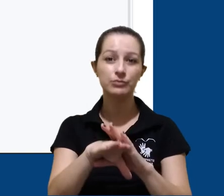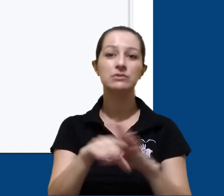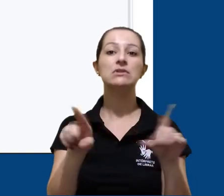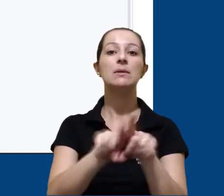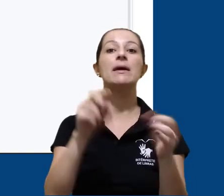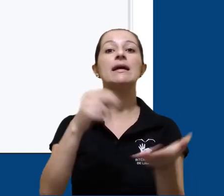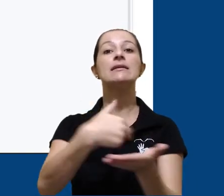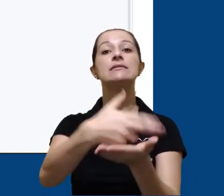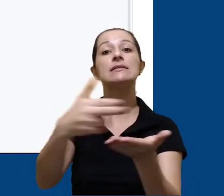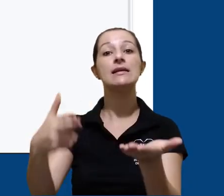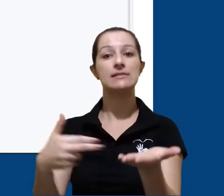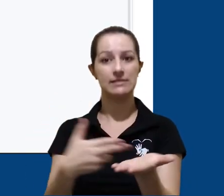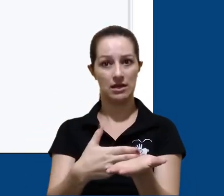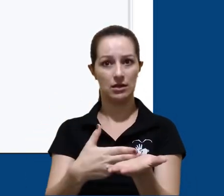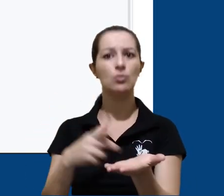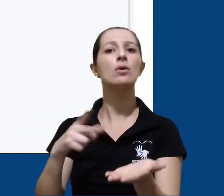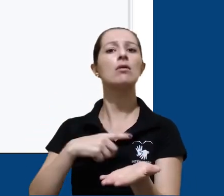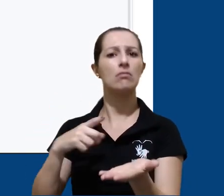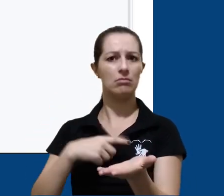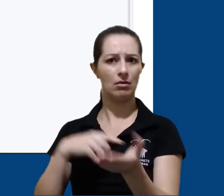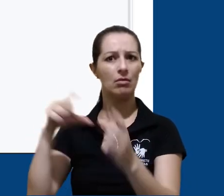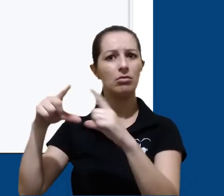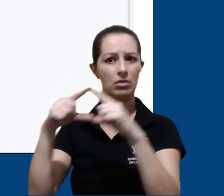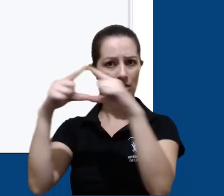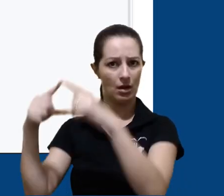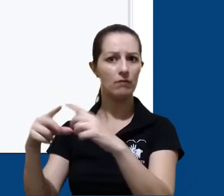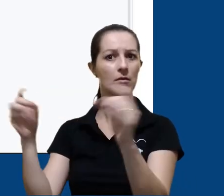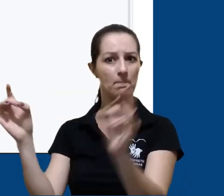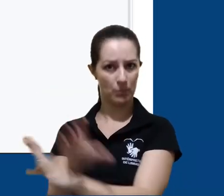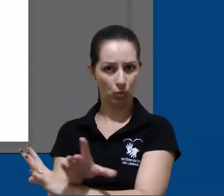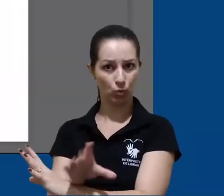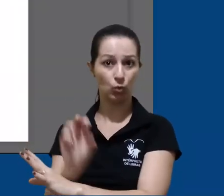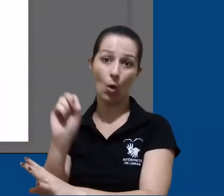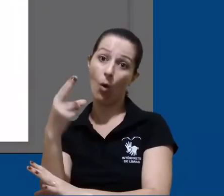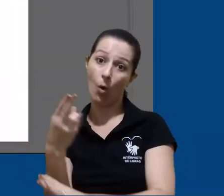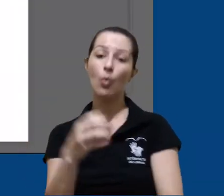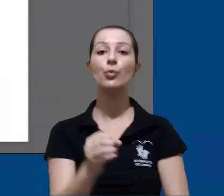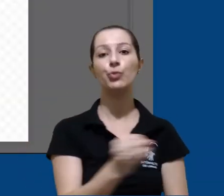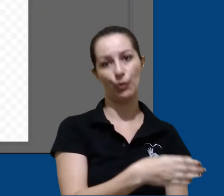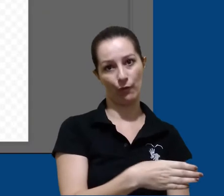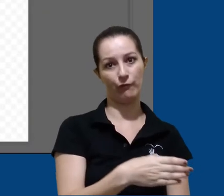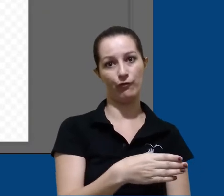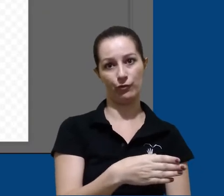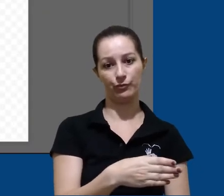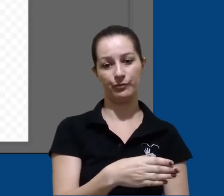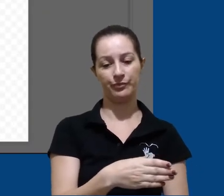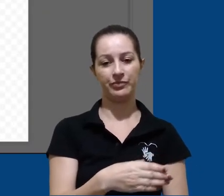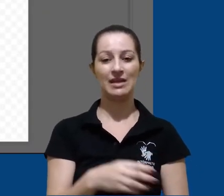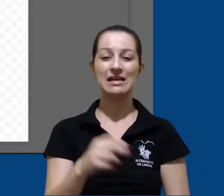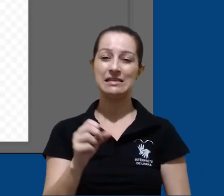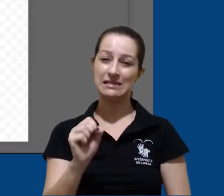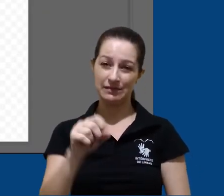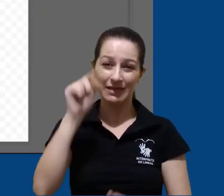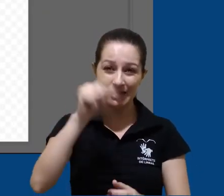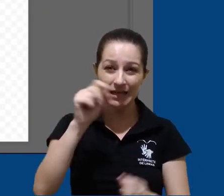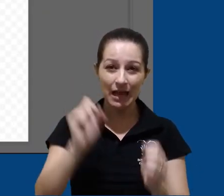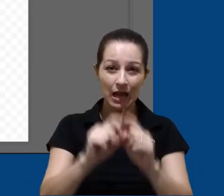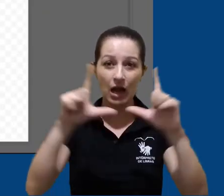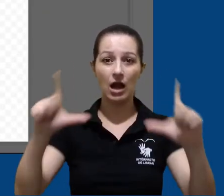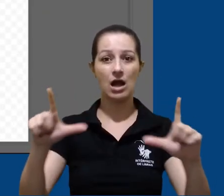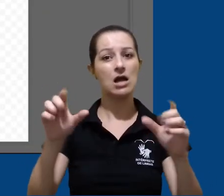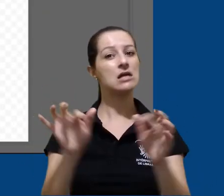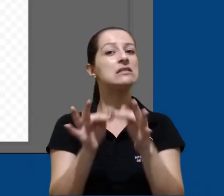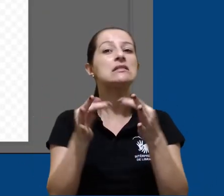desenho você pode pegar um desenho já pronto no seu drive ou criar um novo ao clicar ele abrirá uma versão